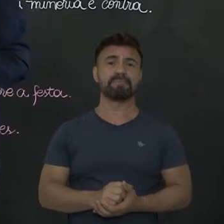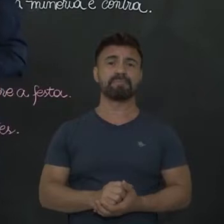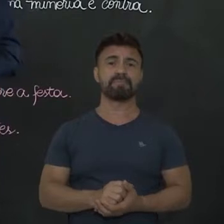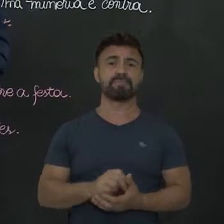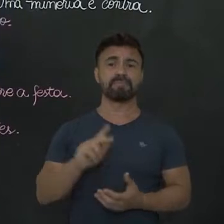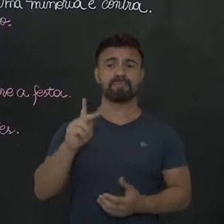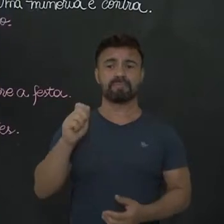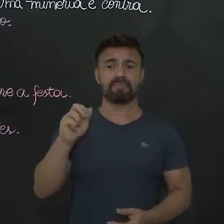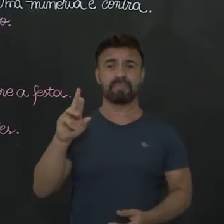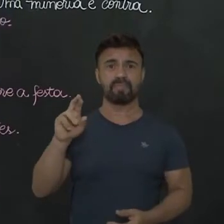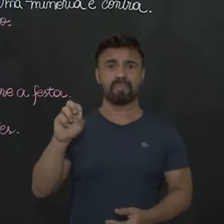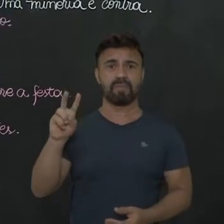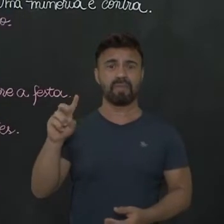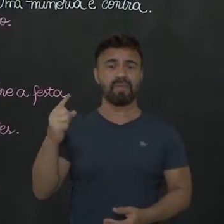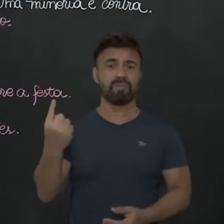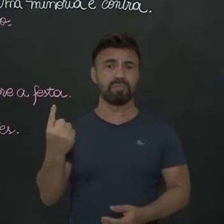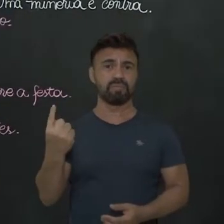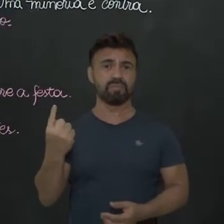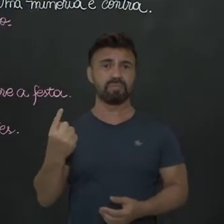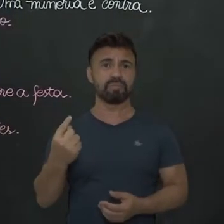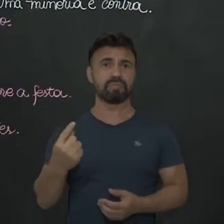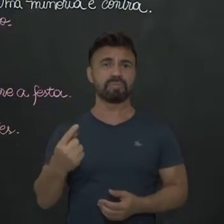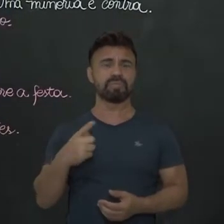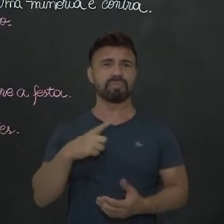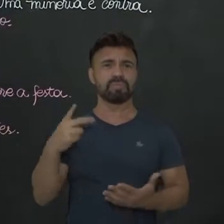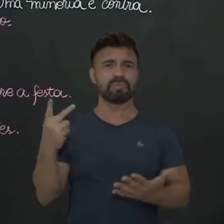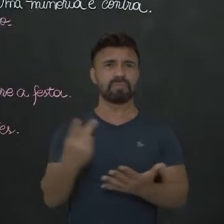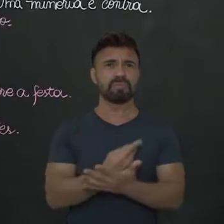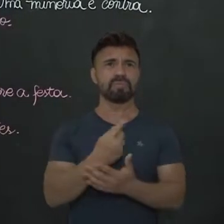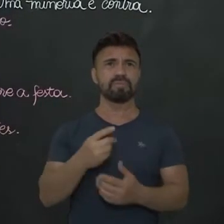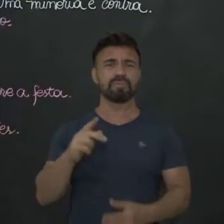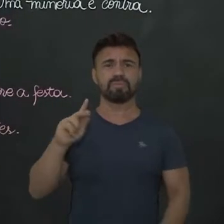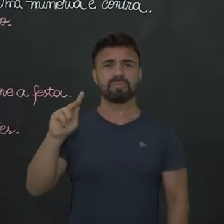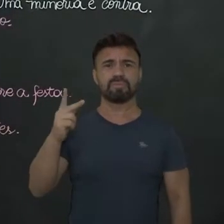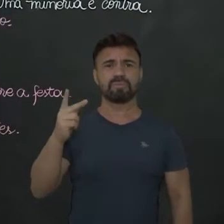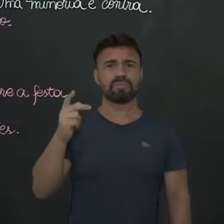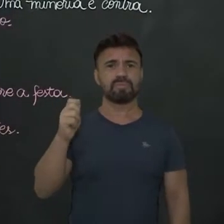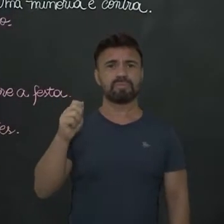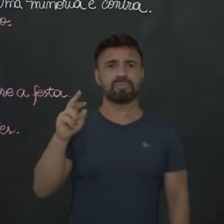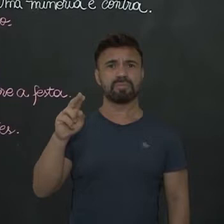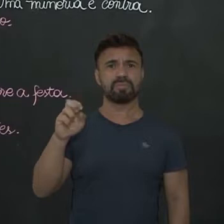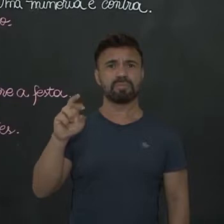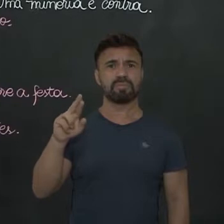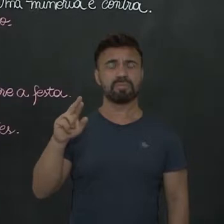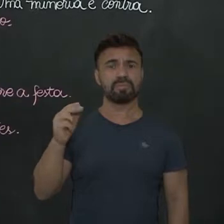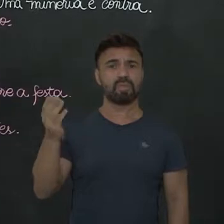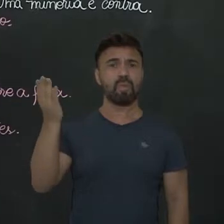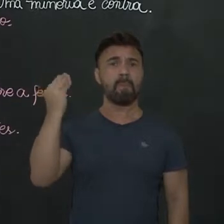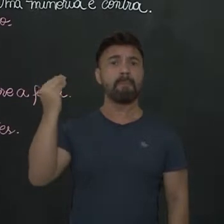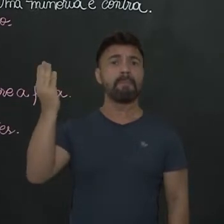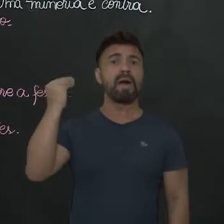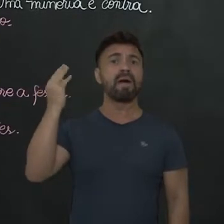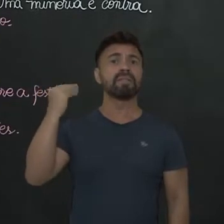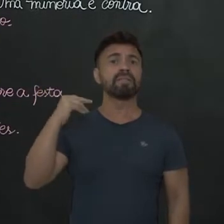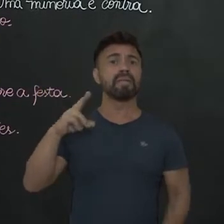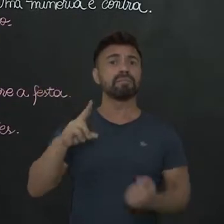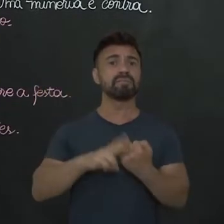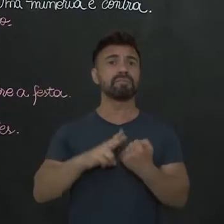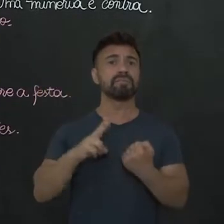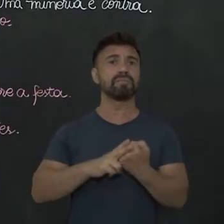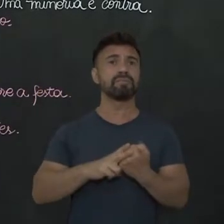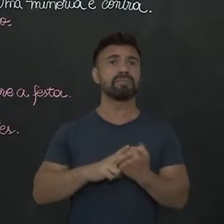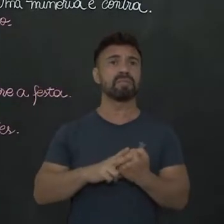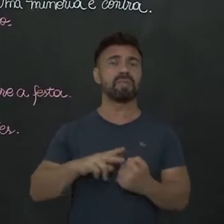permanece no singular. E aí a gente tem que lembrar de um erro muito comum, que é o verbo haver no passado. Muita gente gosta de